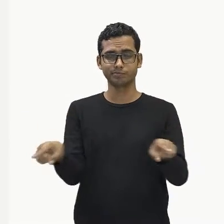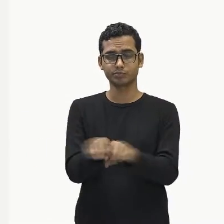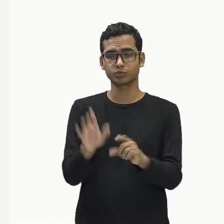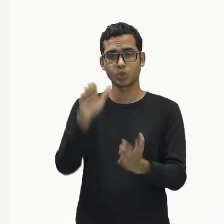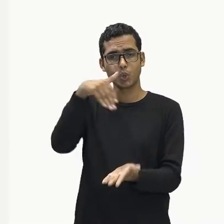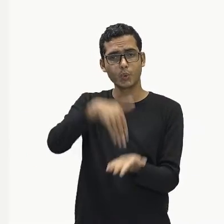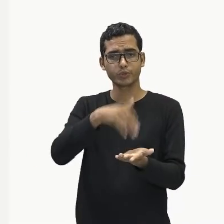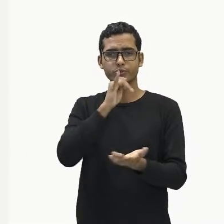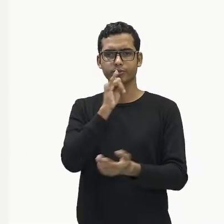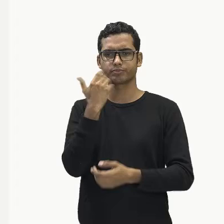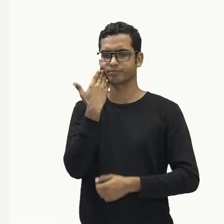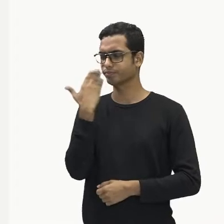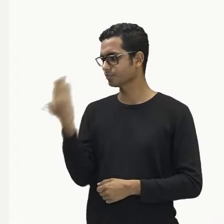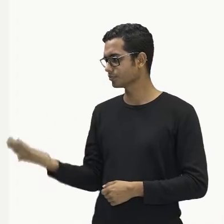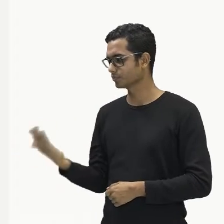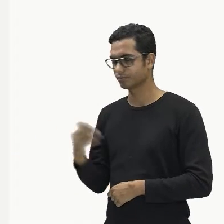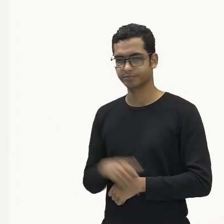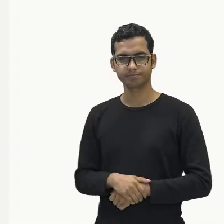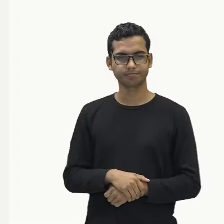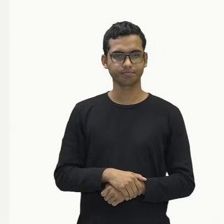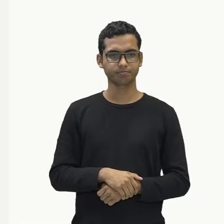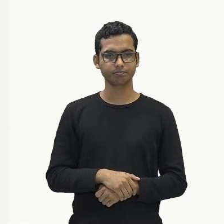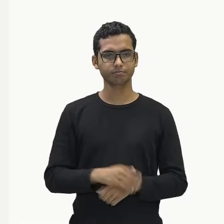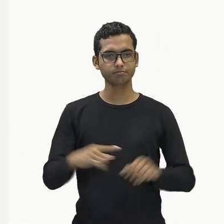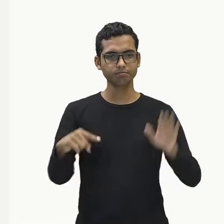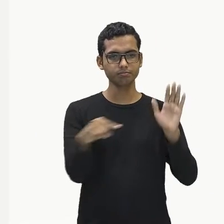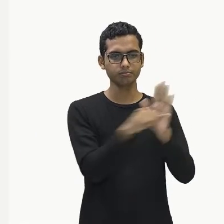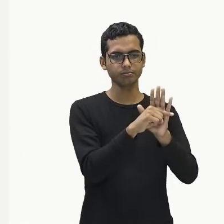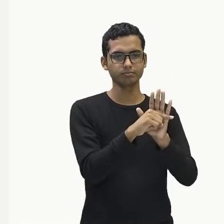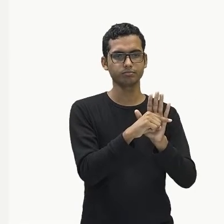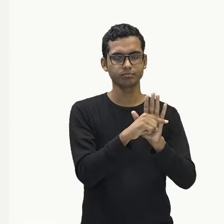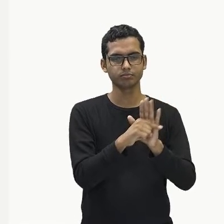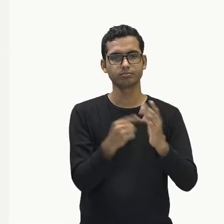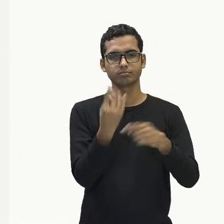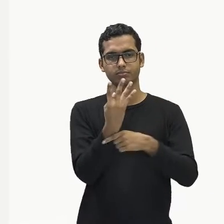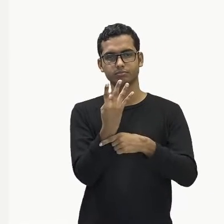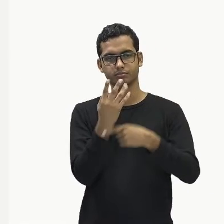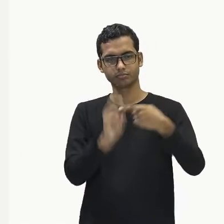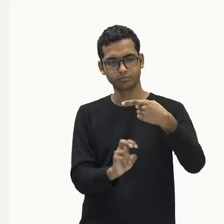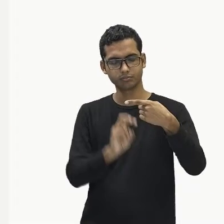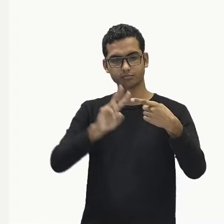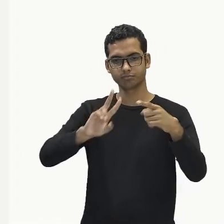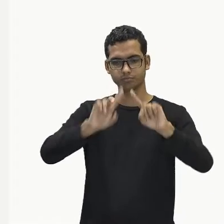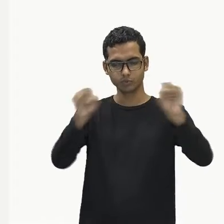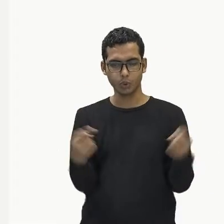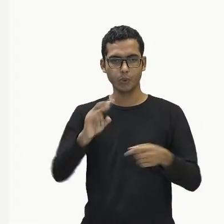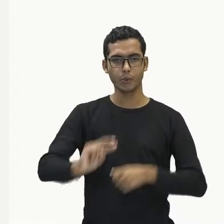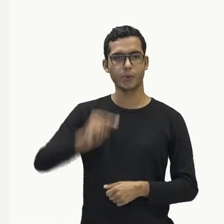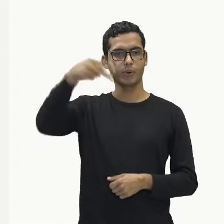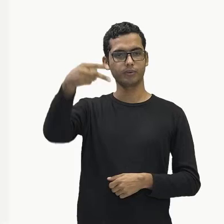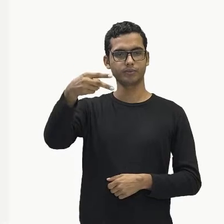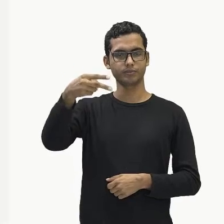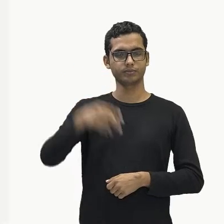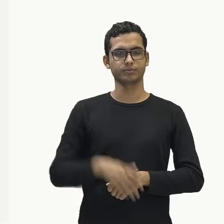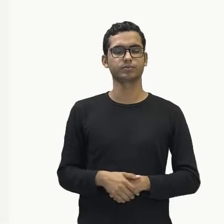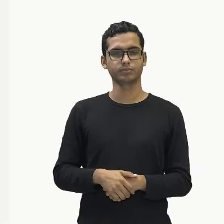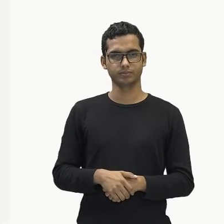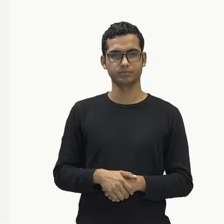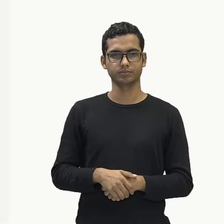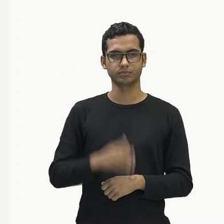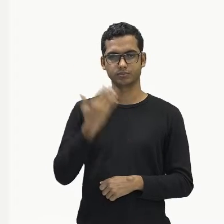exemplo. Ó, menos 4 quintos elevado ao quadrado. Então, menos